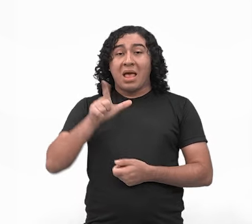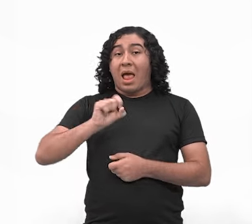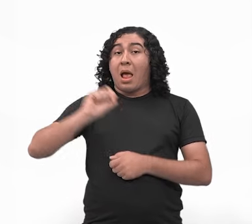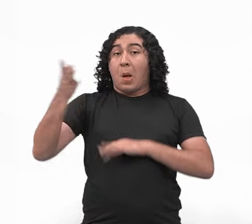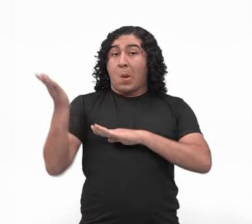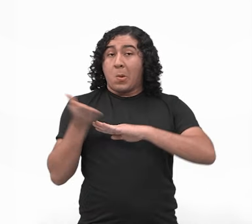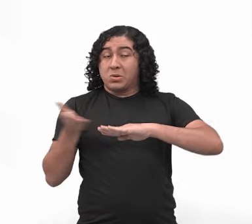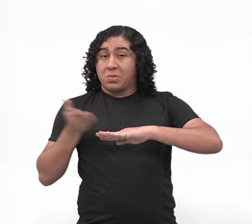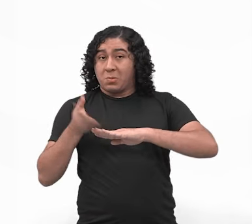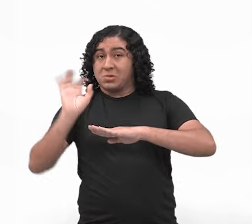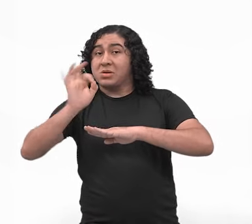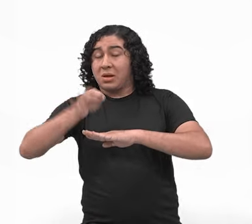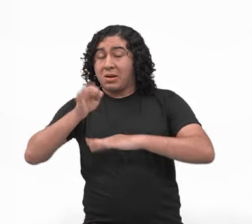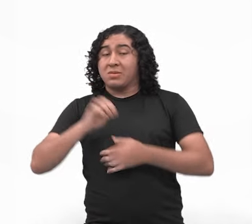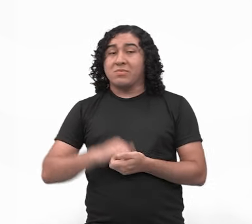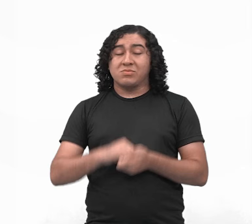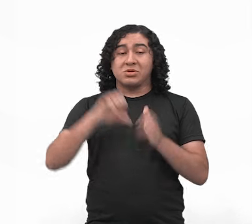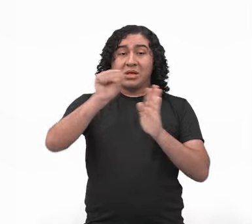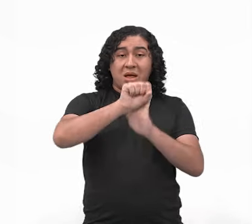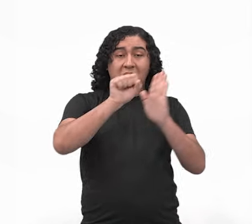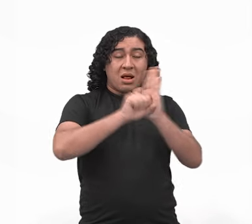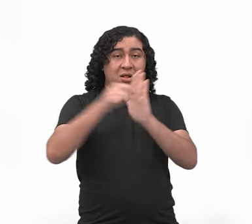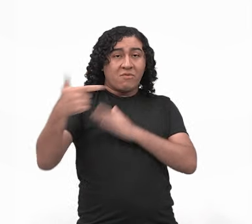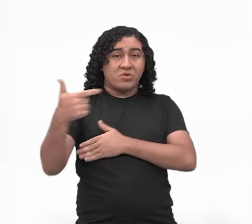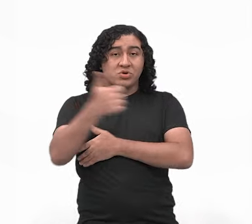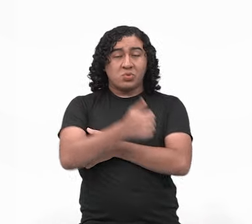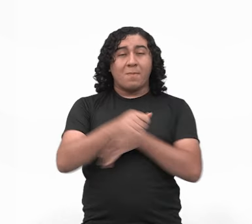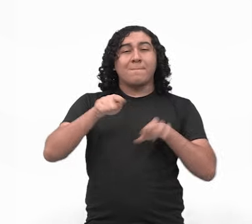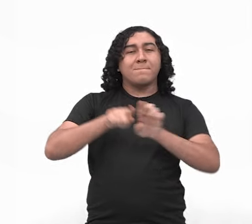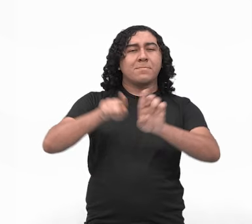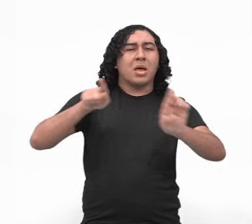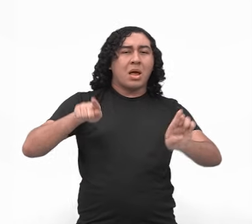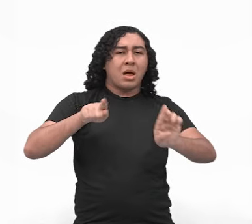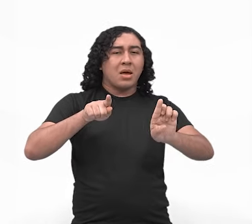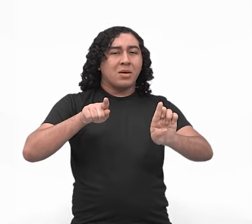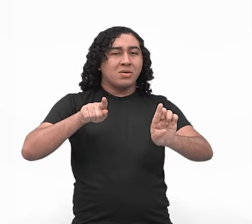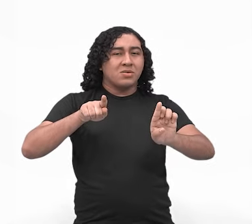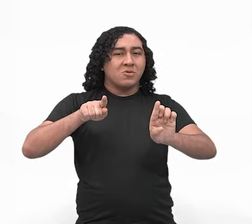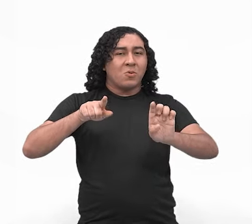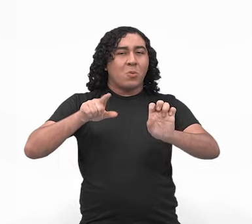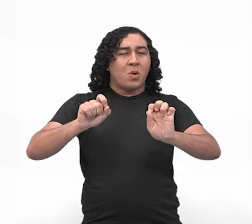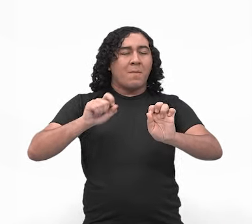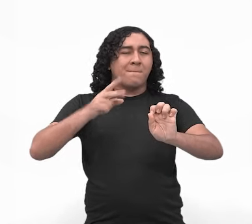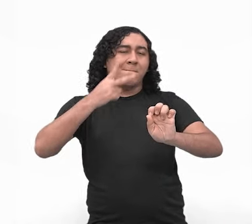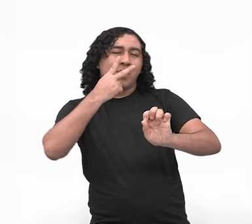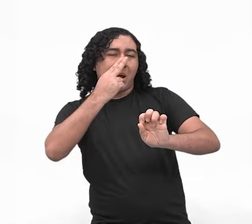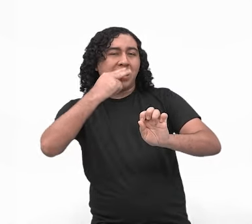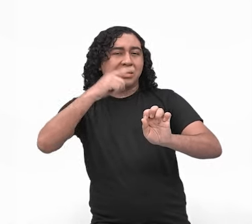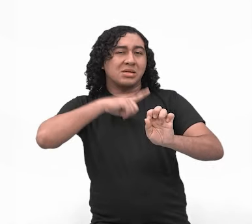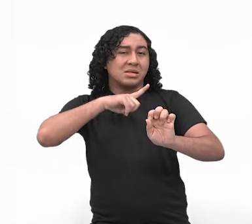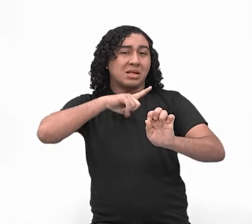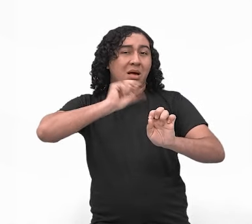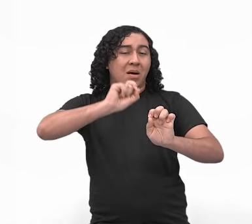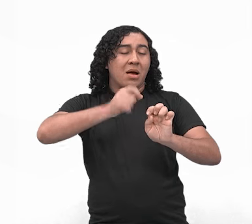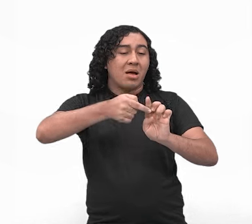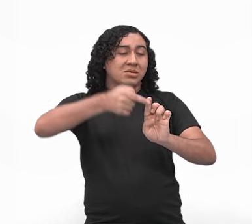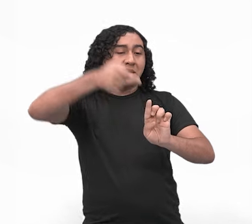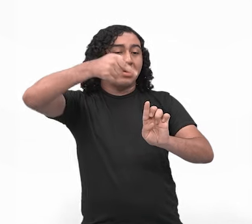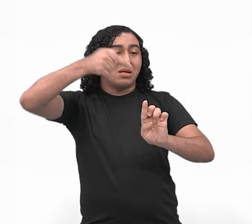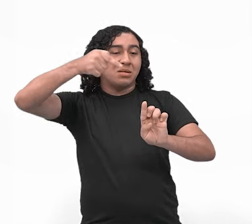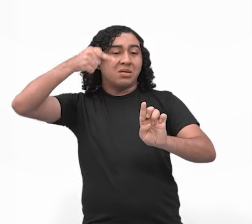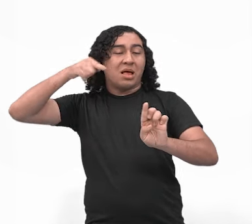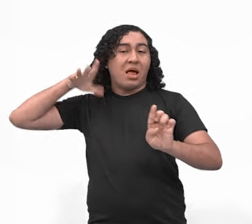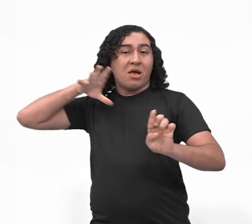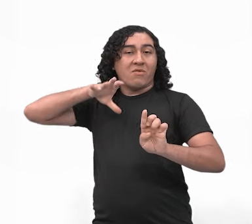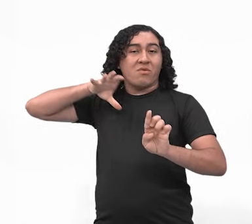contemporânea, certo, do século XXI, mas ela foi, teve a influência, ela foi inspirada nas